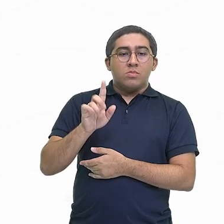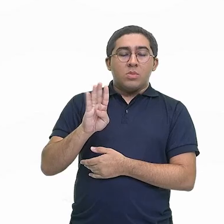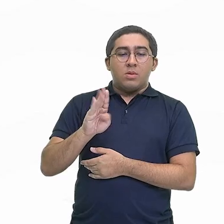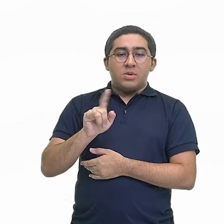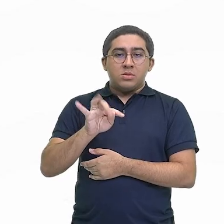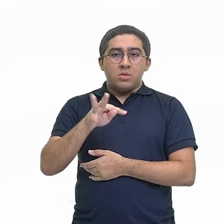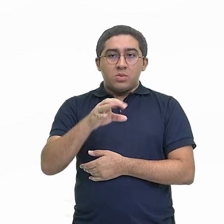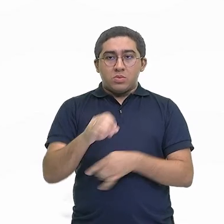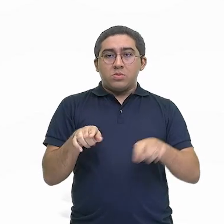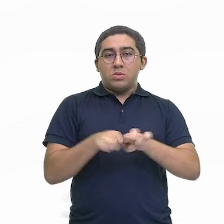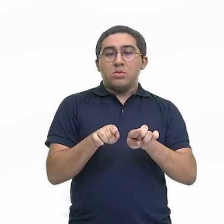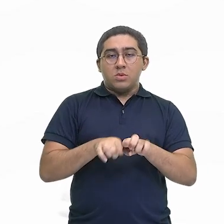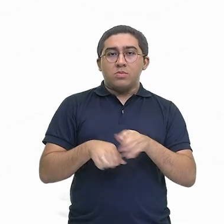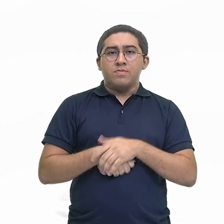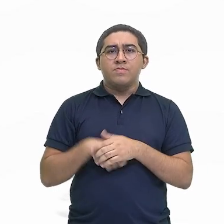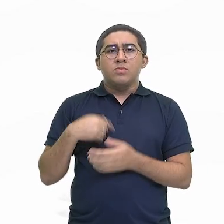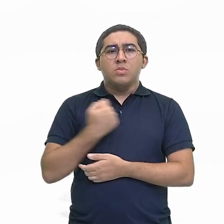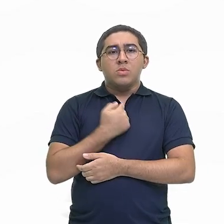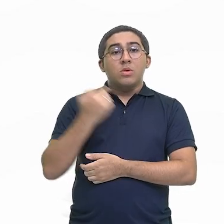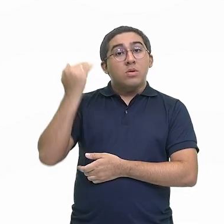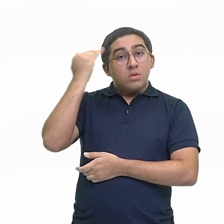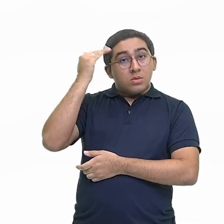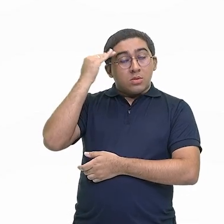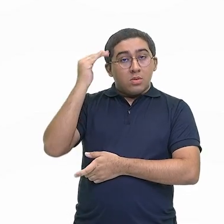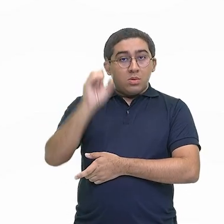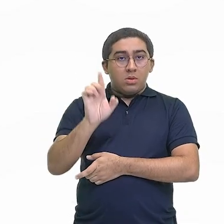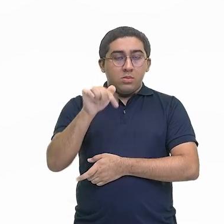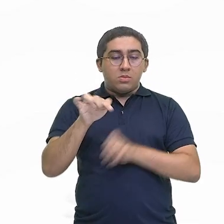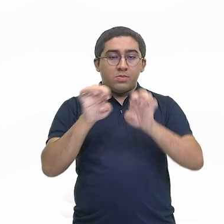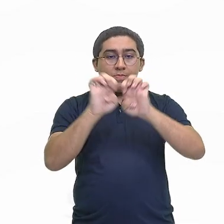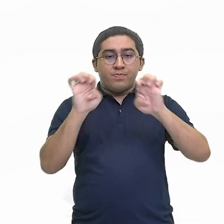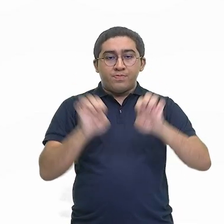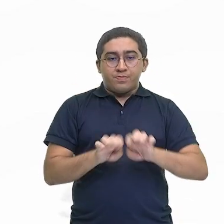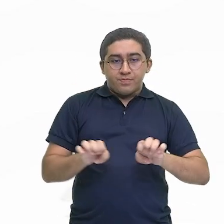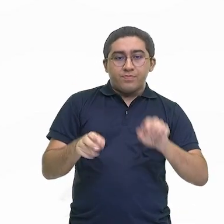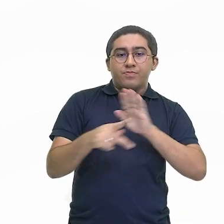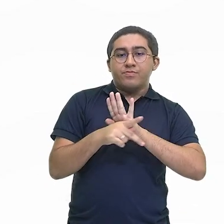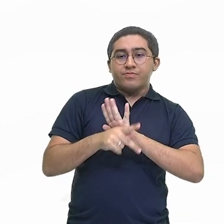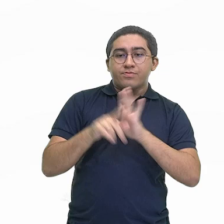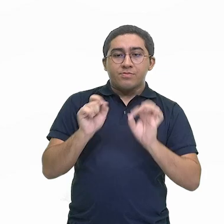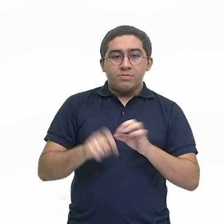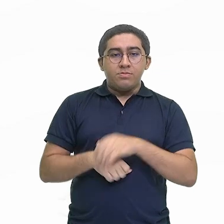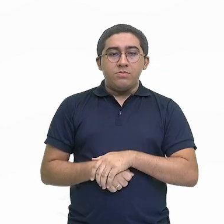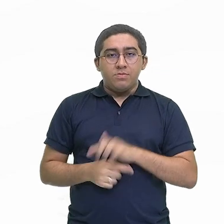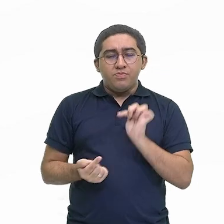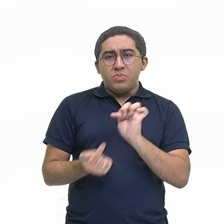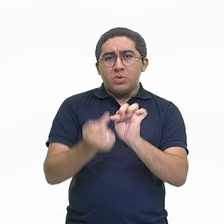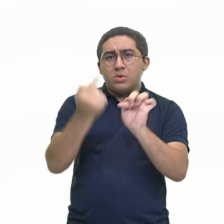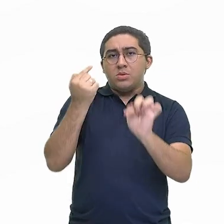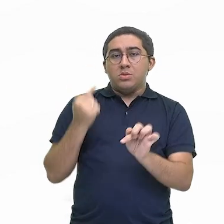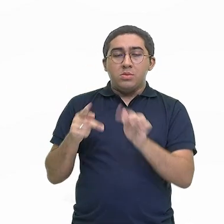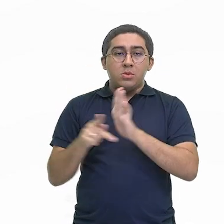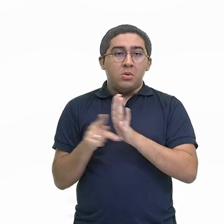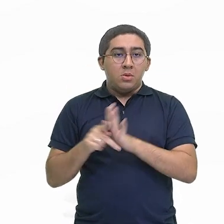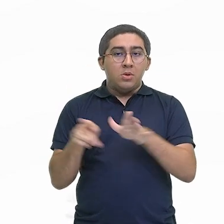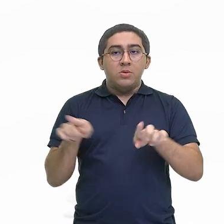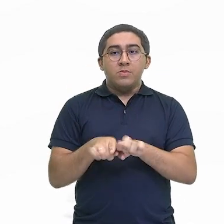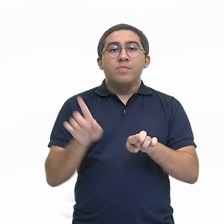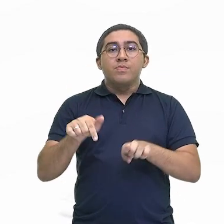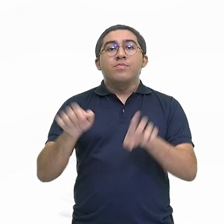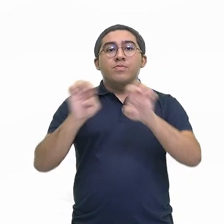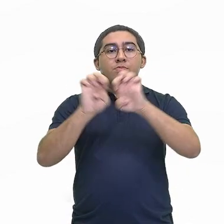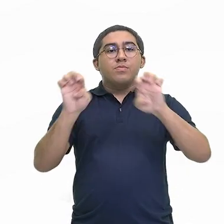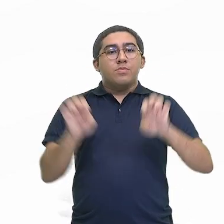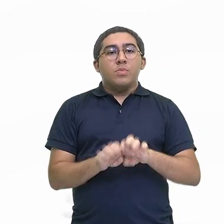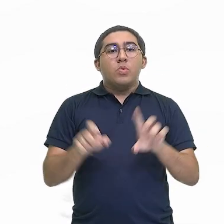aqui que os escudos cristalinos são estruturas geológicas muito antigas, e é nessas estruturas